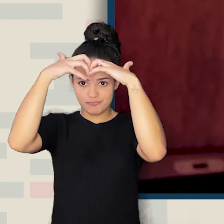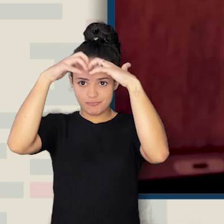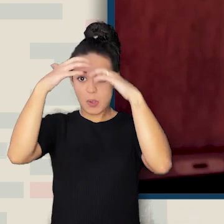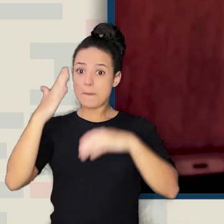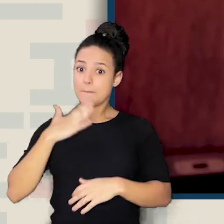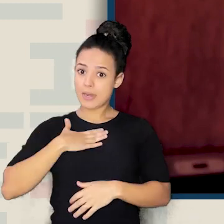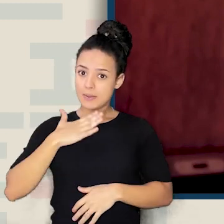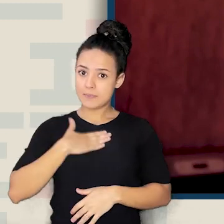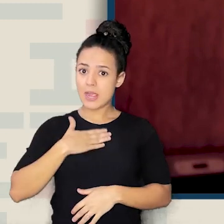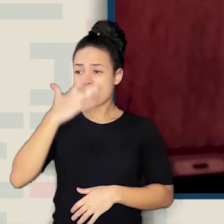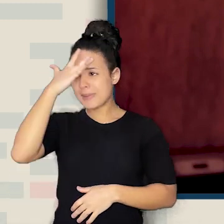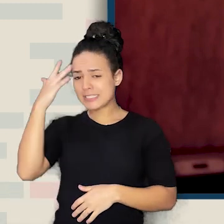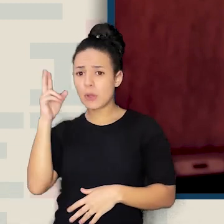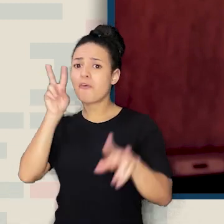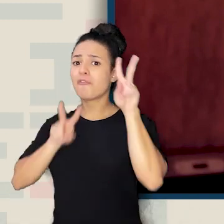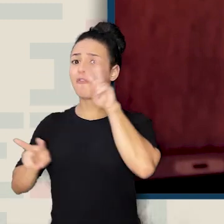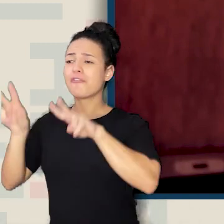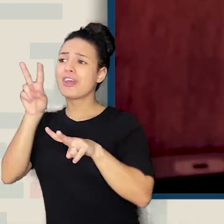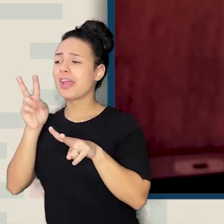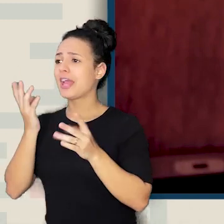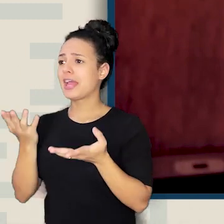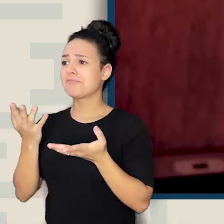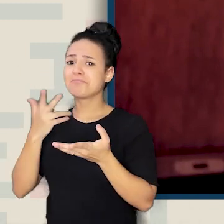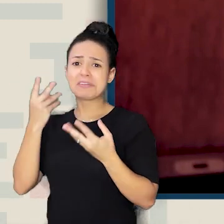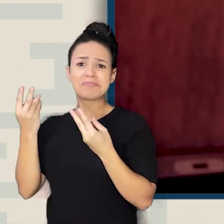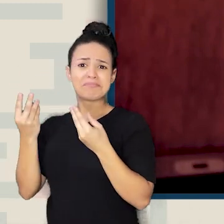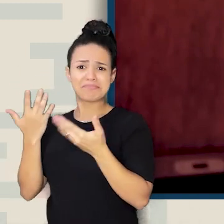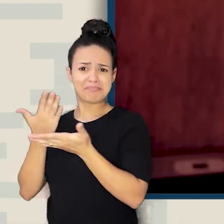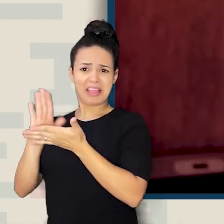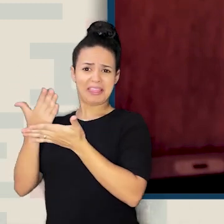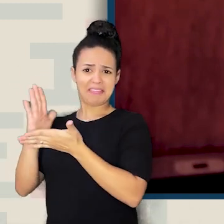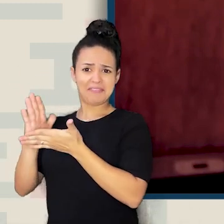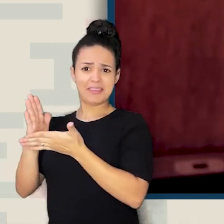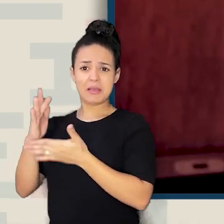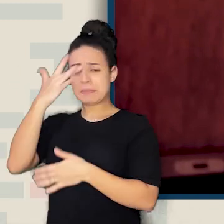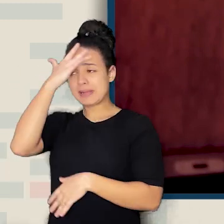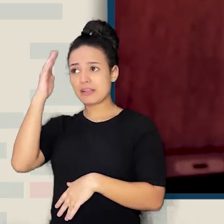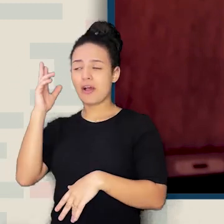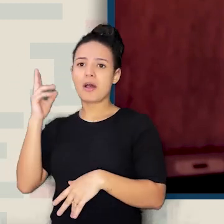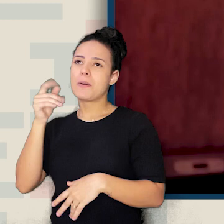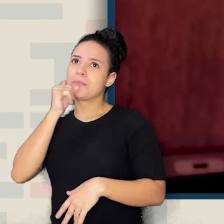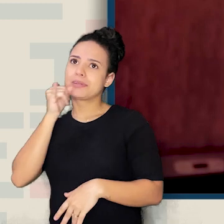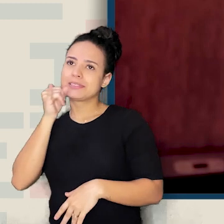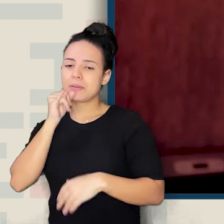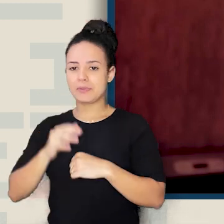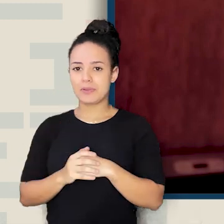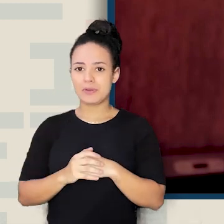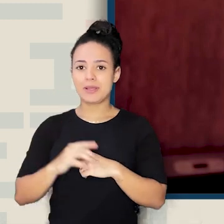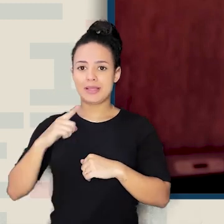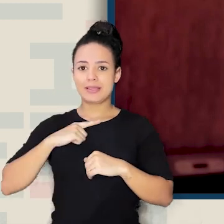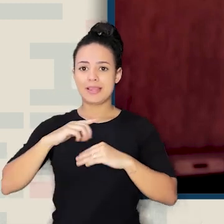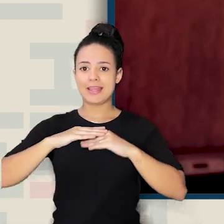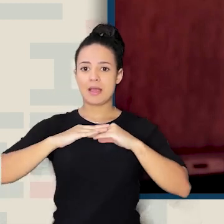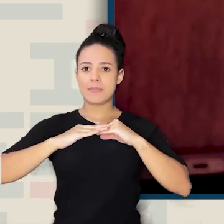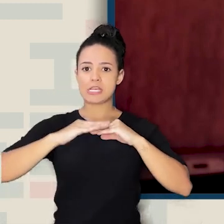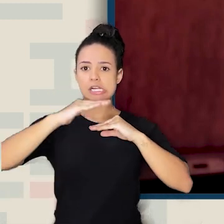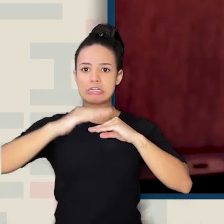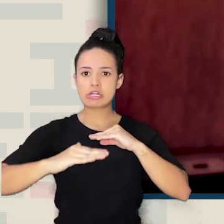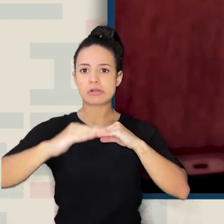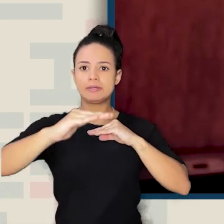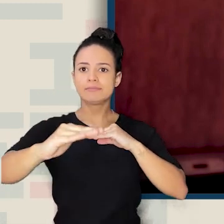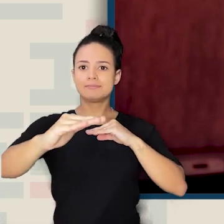quem enxerga é irrelevante, igual, por exemplo, às vezes para quem enxerga um pequeno desnível na pista é